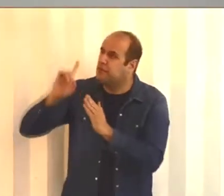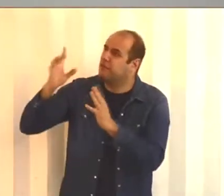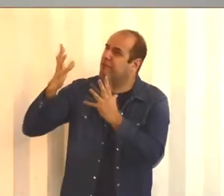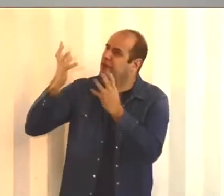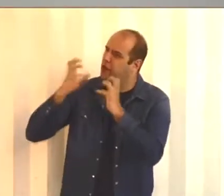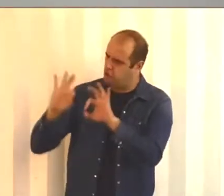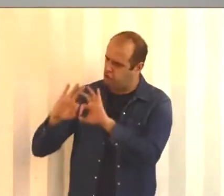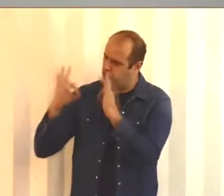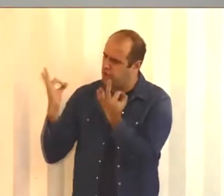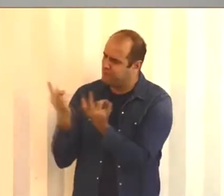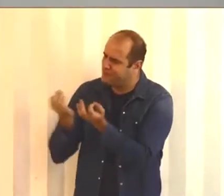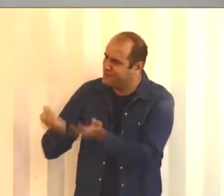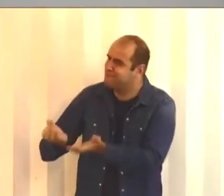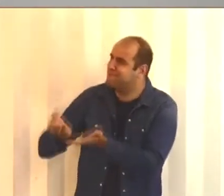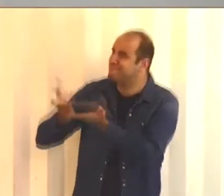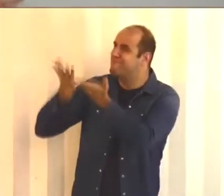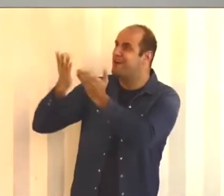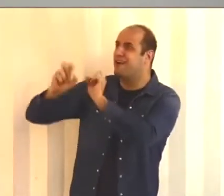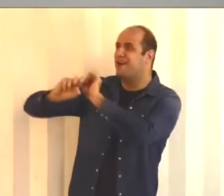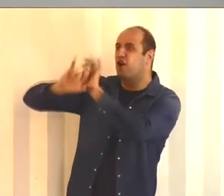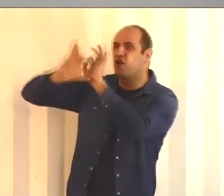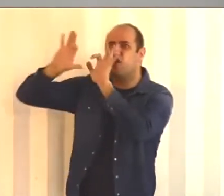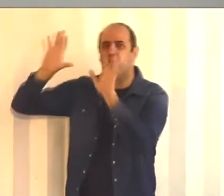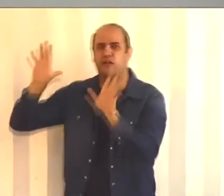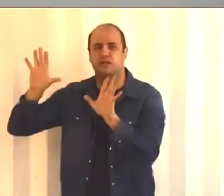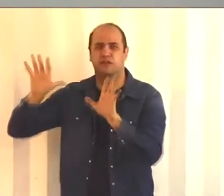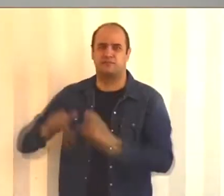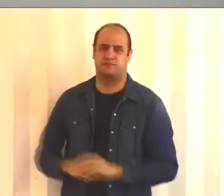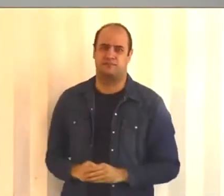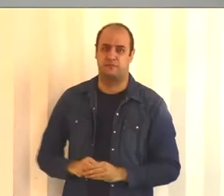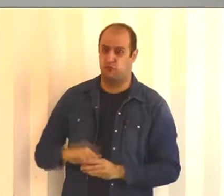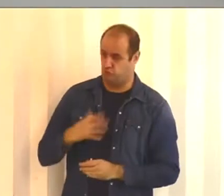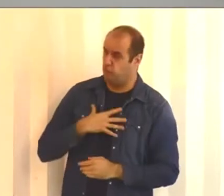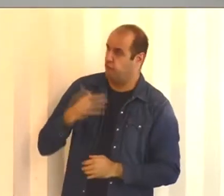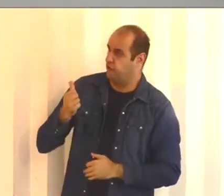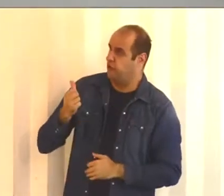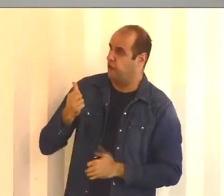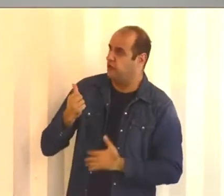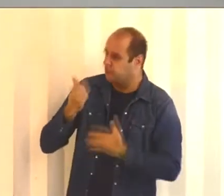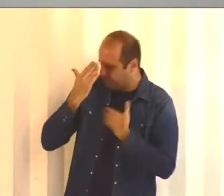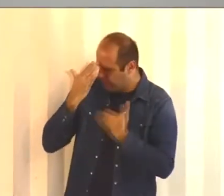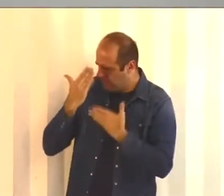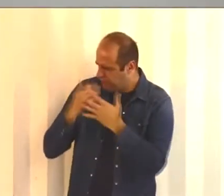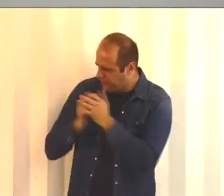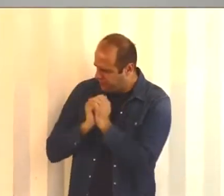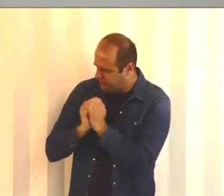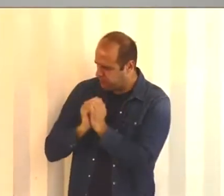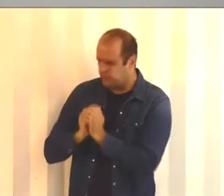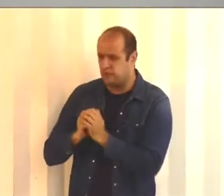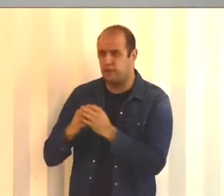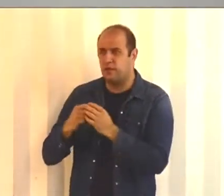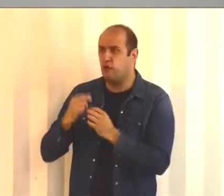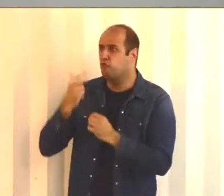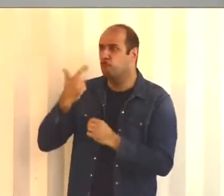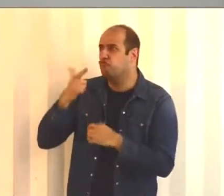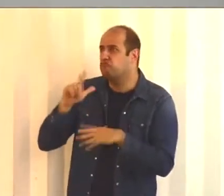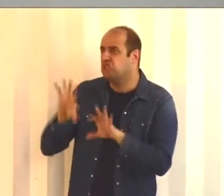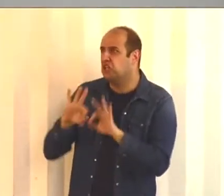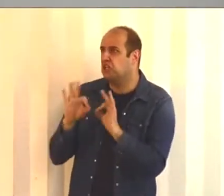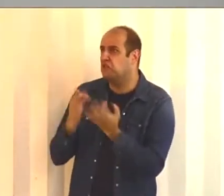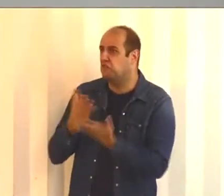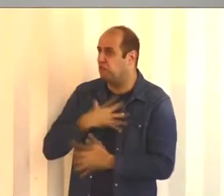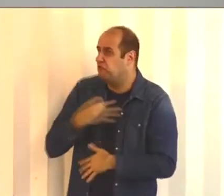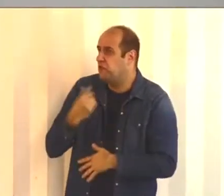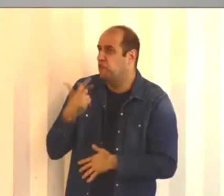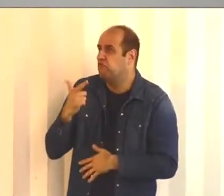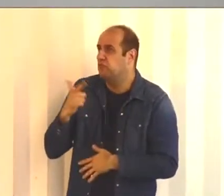a tua glória. Senhor Deus, se o Senhor me der filhos, amém. E se o Senhor não me der filhos, eu e a minha esposa, ou eu e o meu marido,